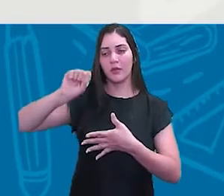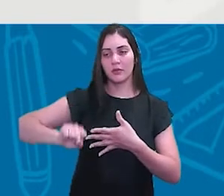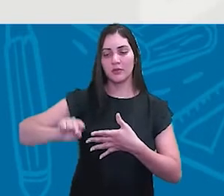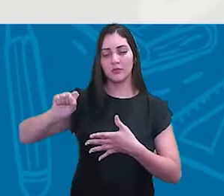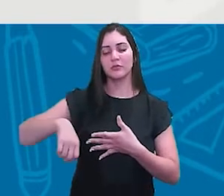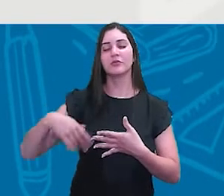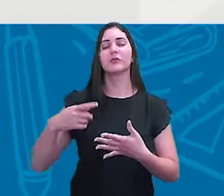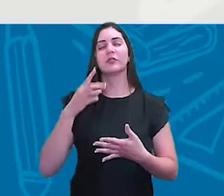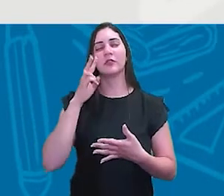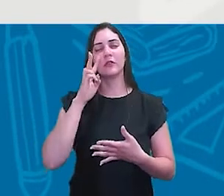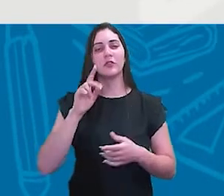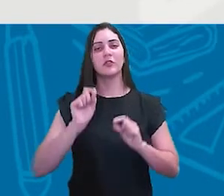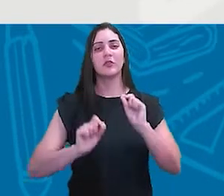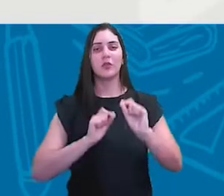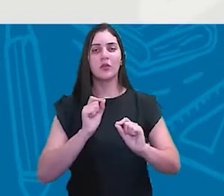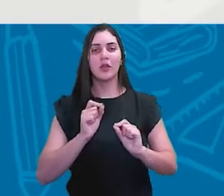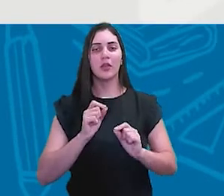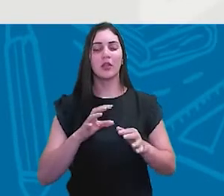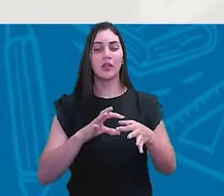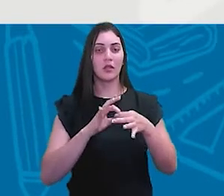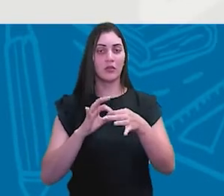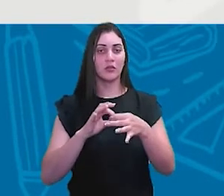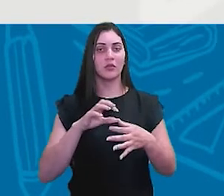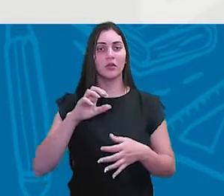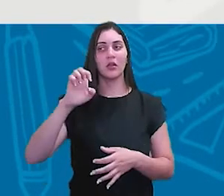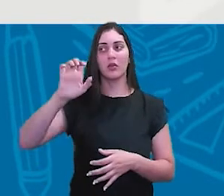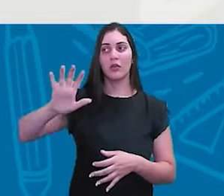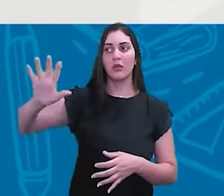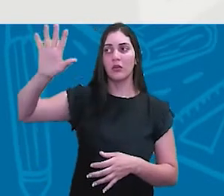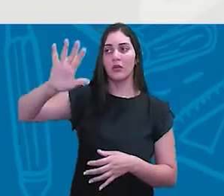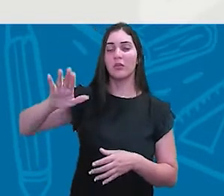né, europeia e também do avanço da economia dos